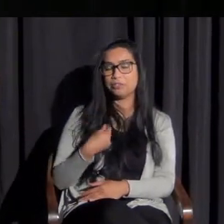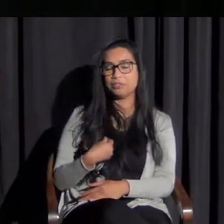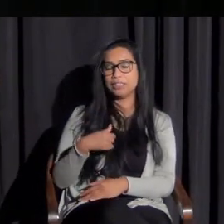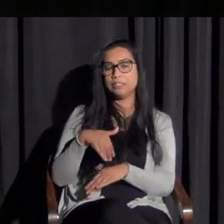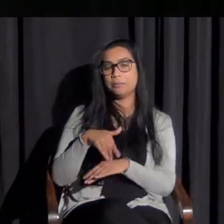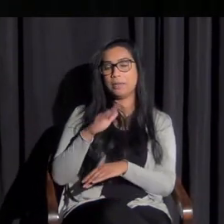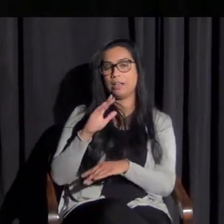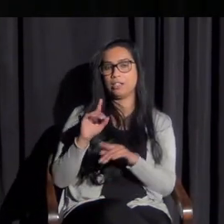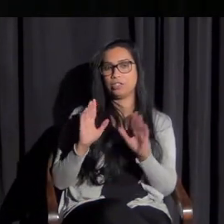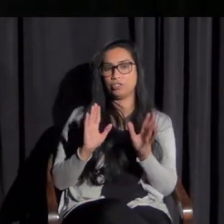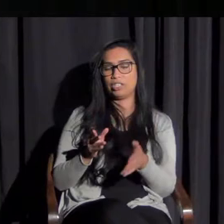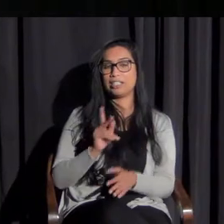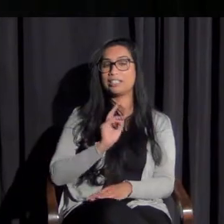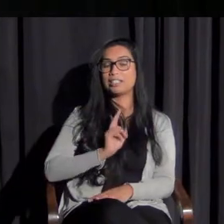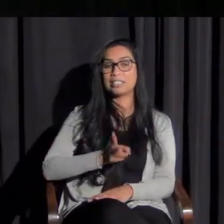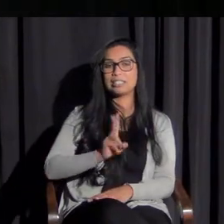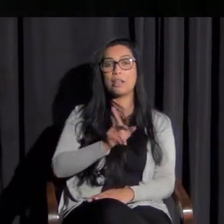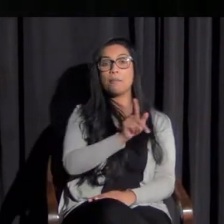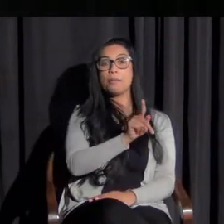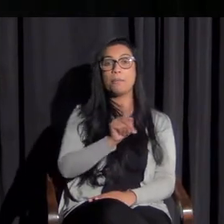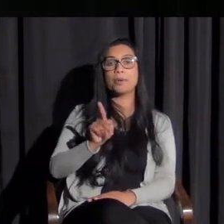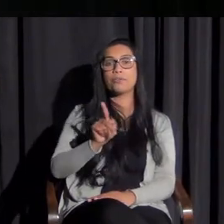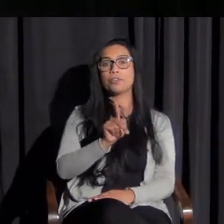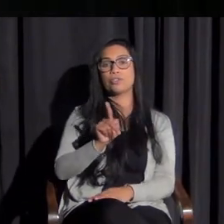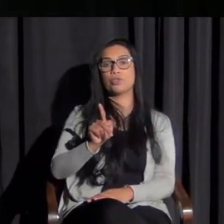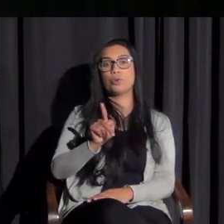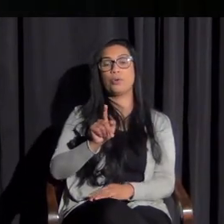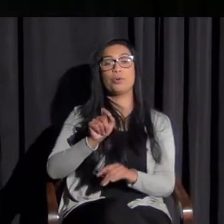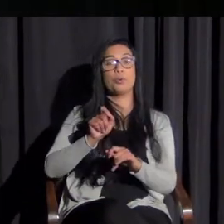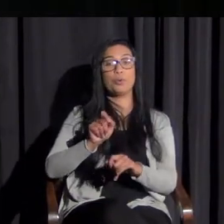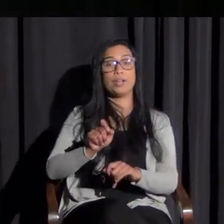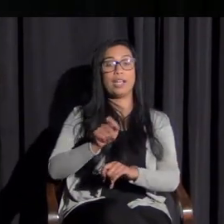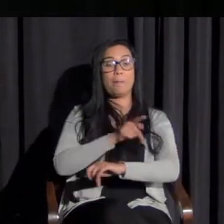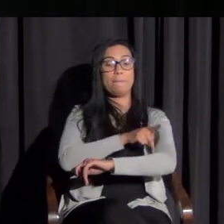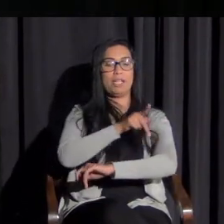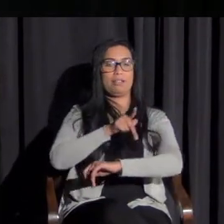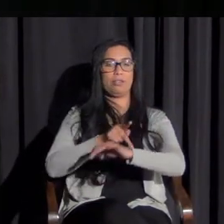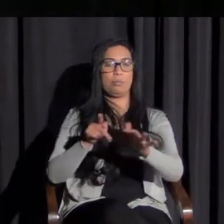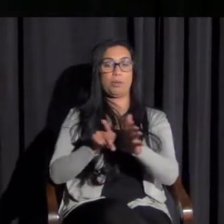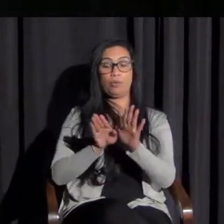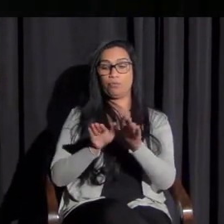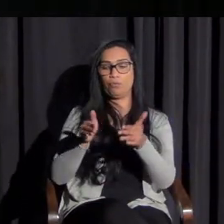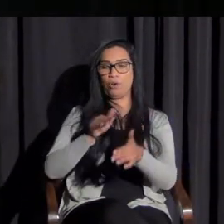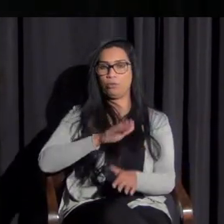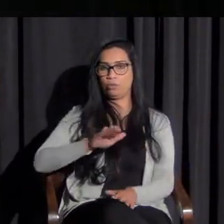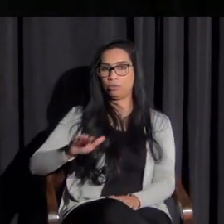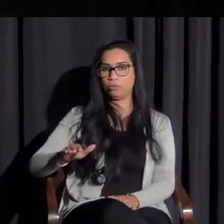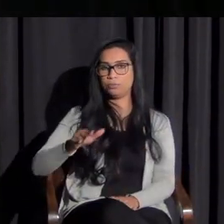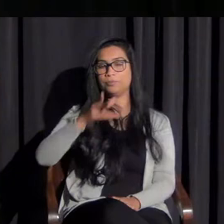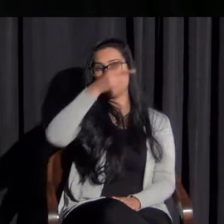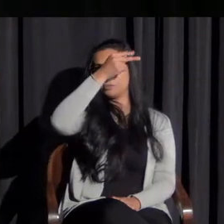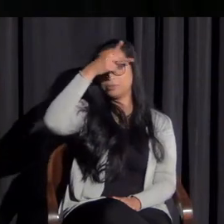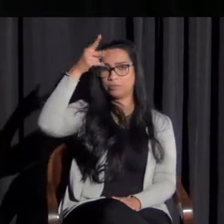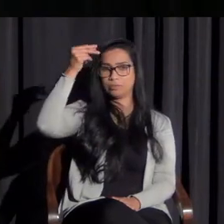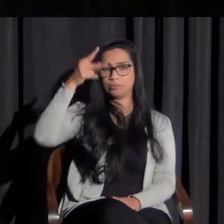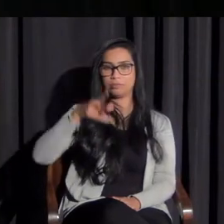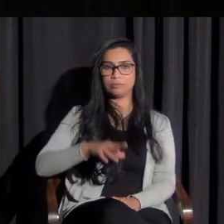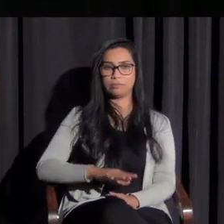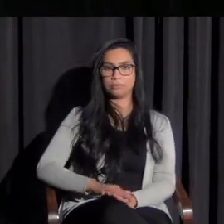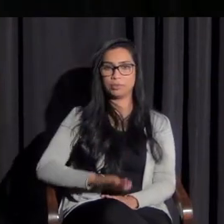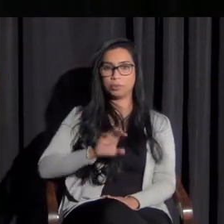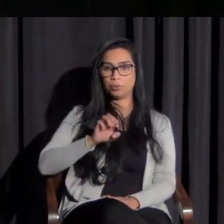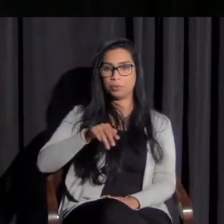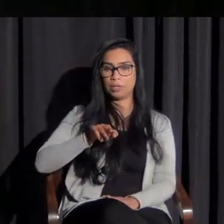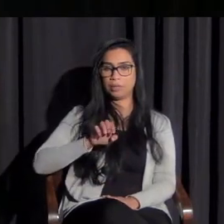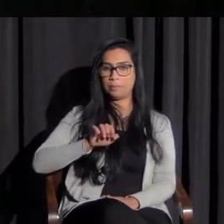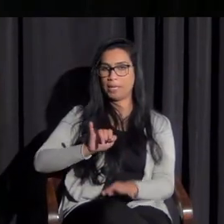Eu sempre fui professora de crianças, né, de educação infantil no município de São Paulo, né, em EMEI. E aí